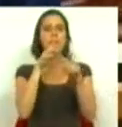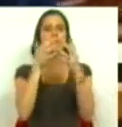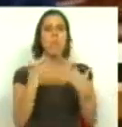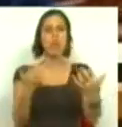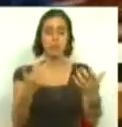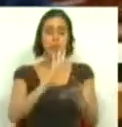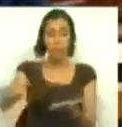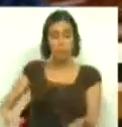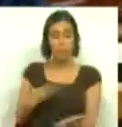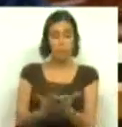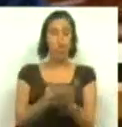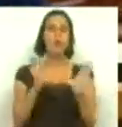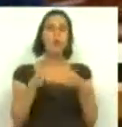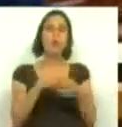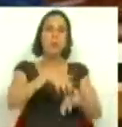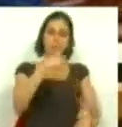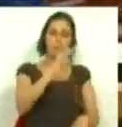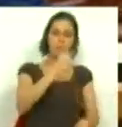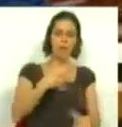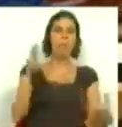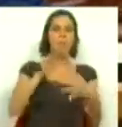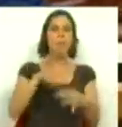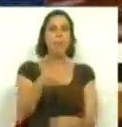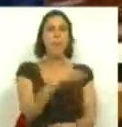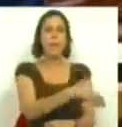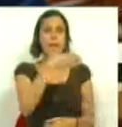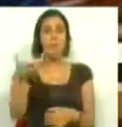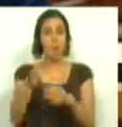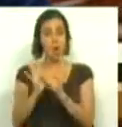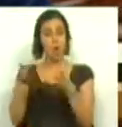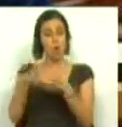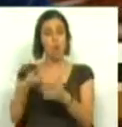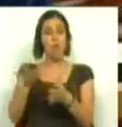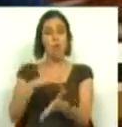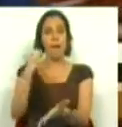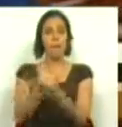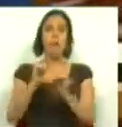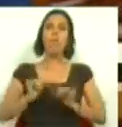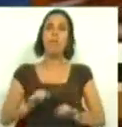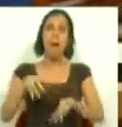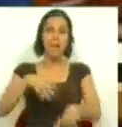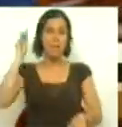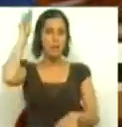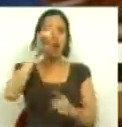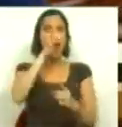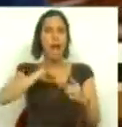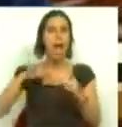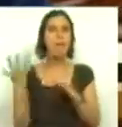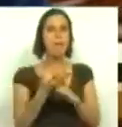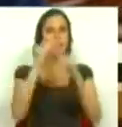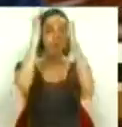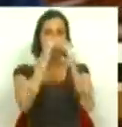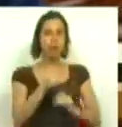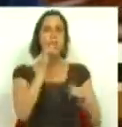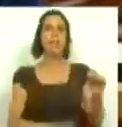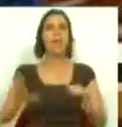por proposta do Grupo Parlamentar do PSD e sob o âmbito da 11ª Comissão Permanente da Assembleia da República para o Ambiente, o